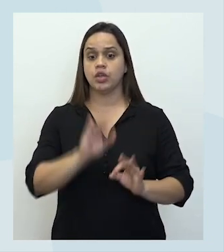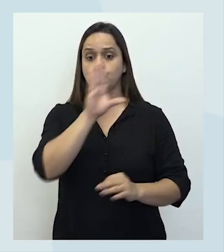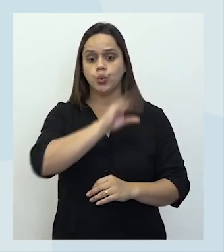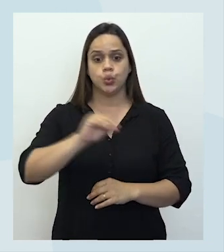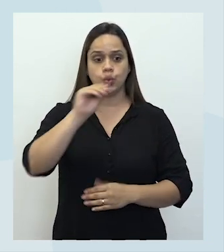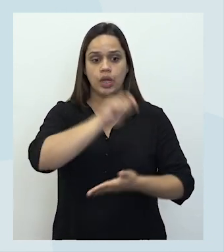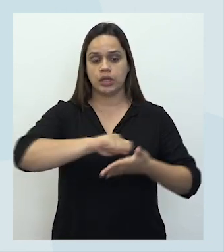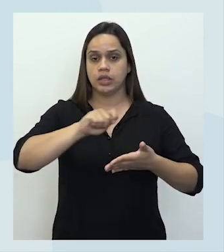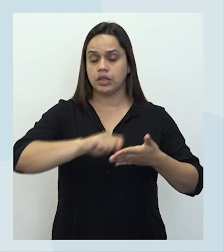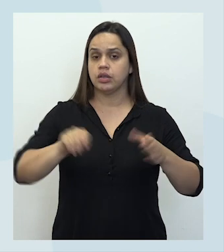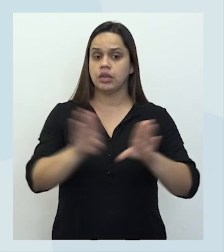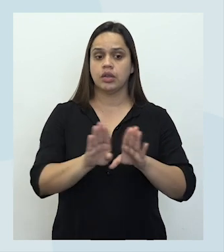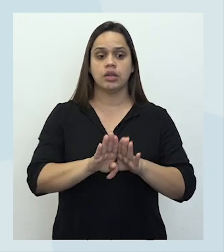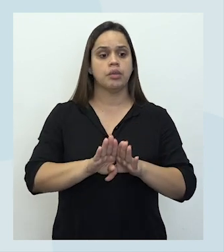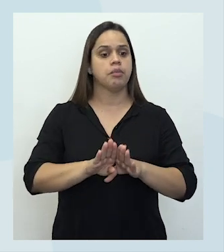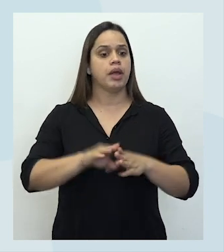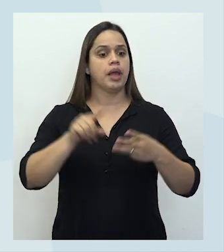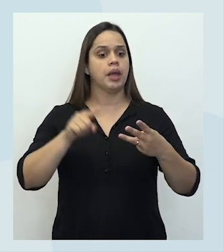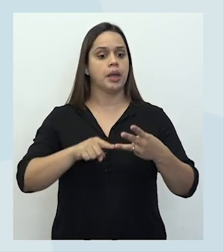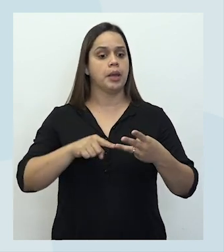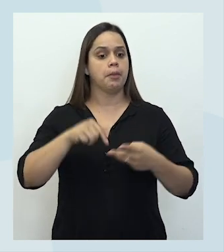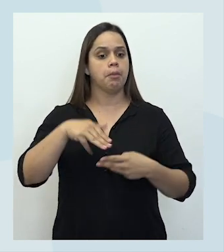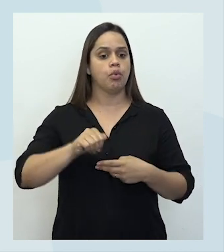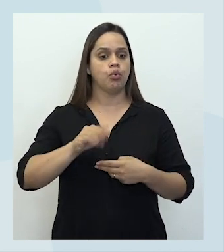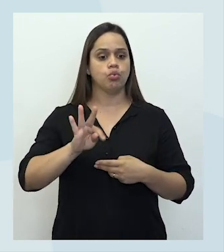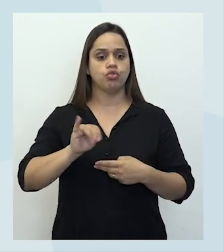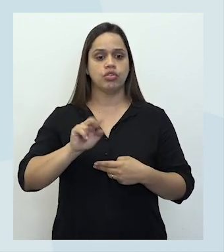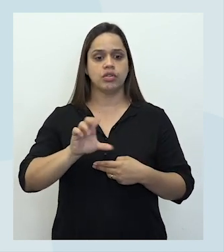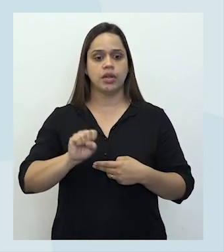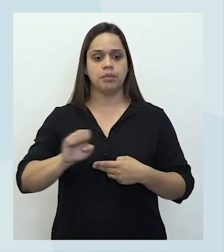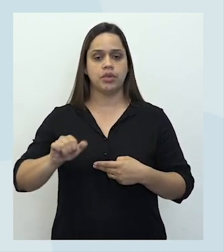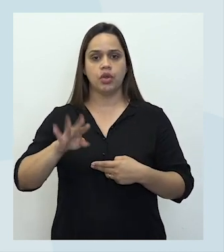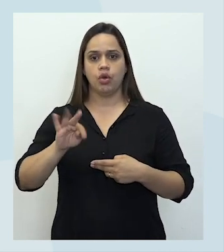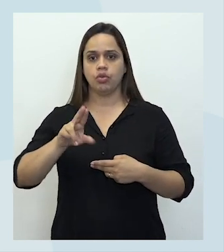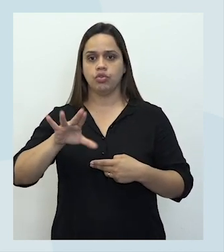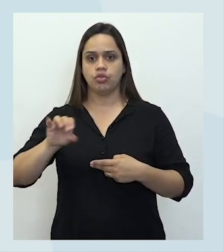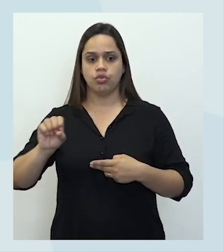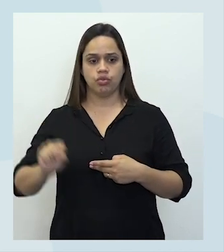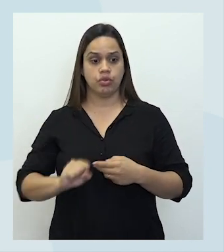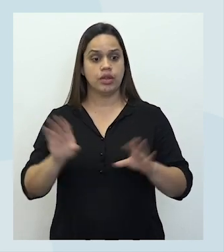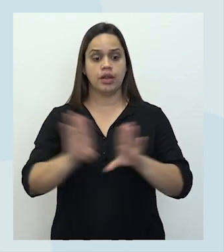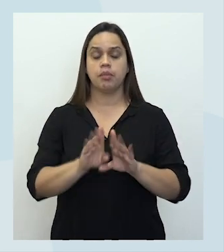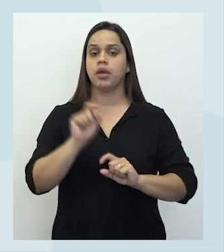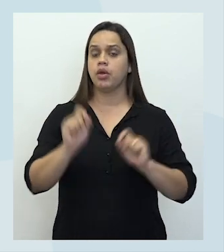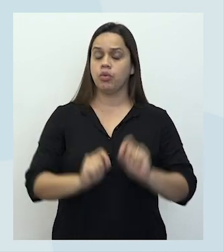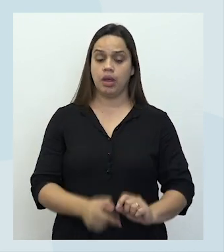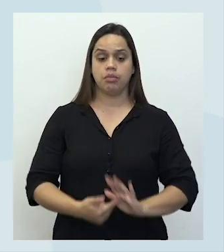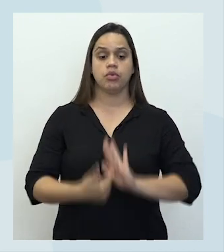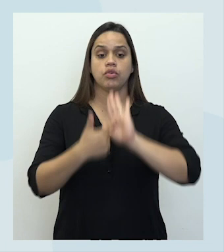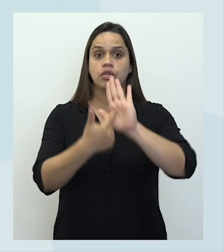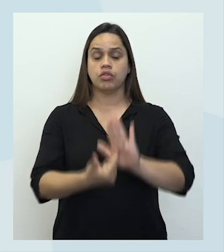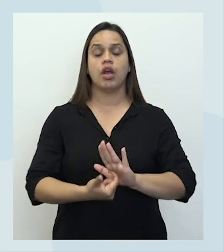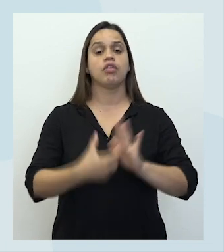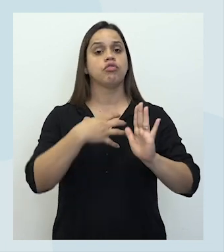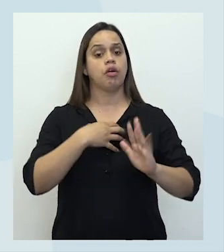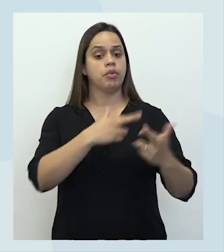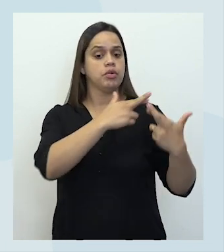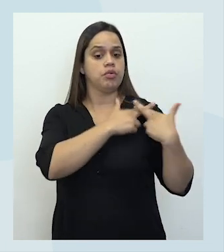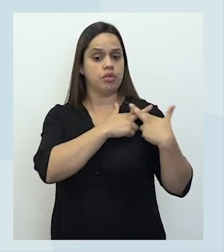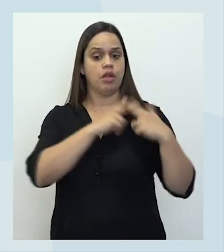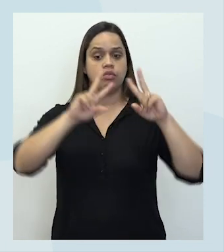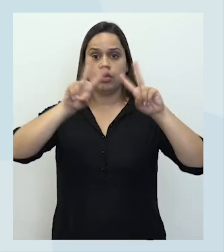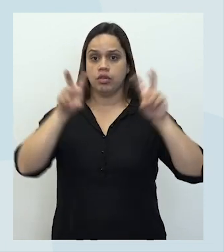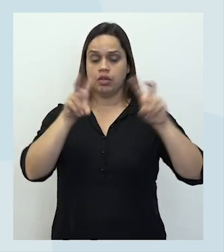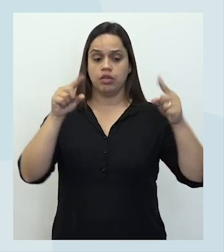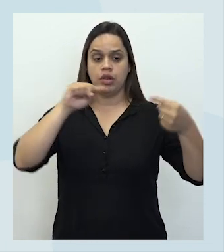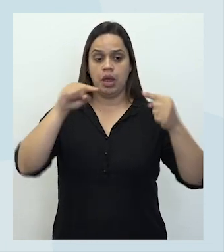orais, escritos e multissemióticos. E também posicionar-se de forma responsável em relação a temas, visões de